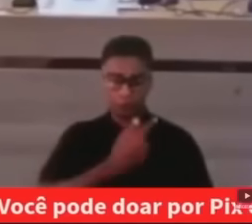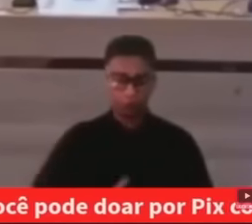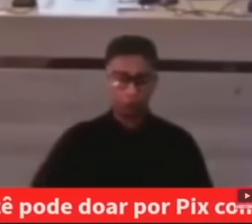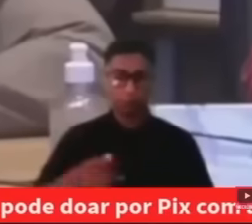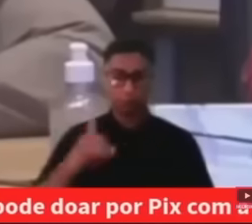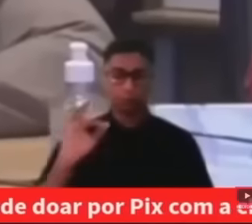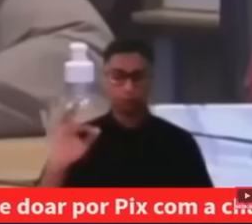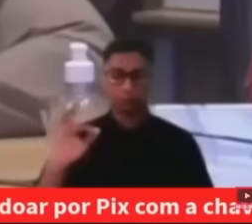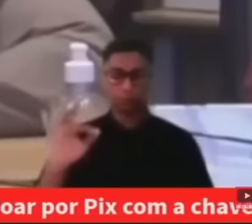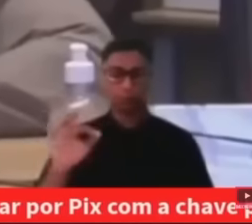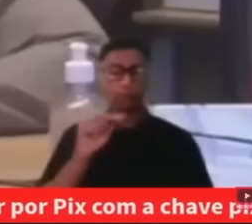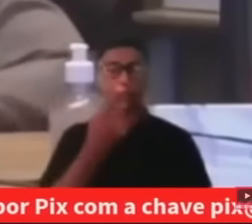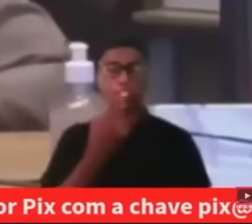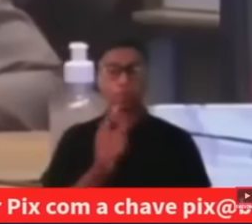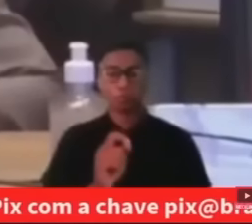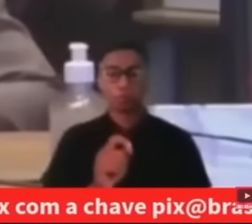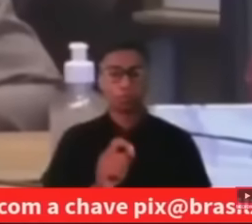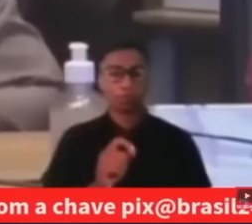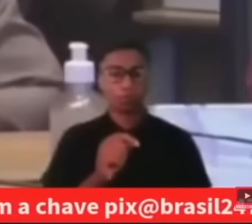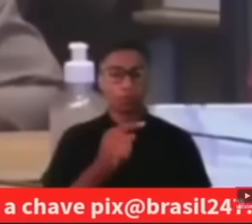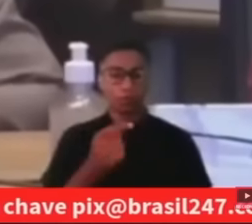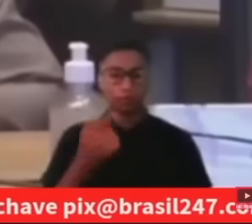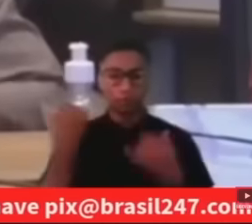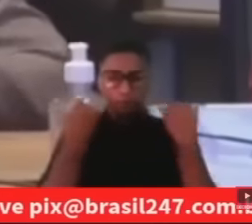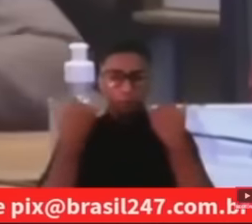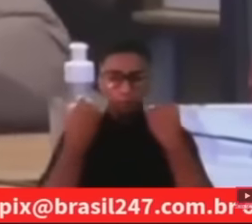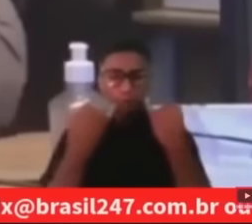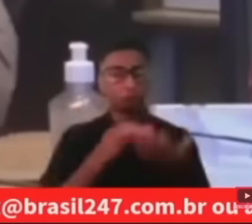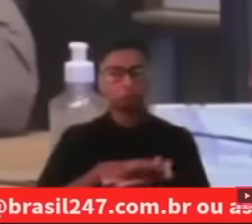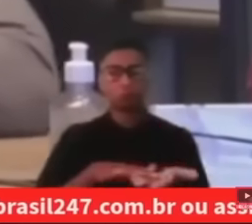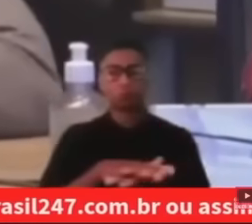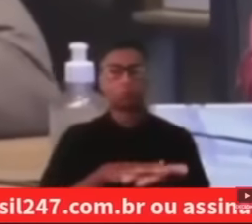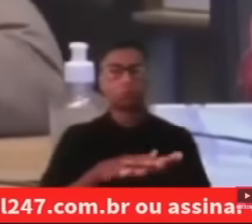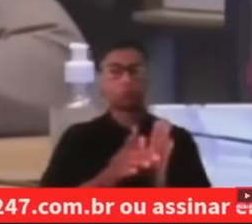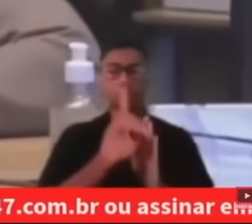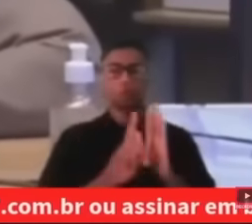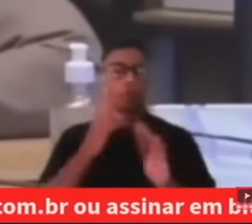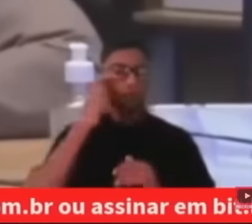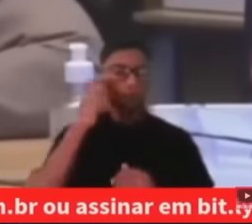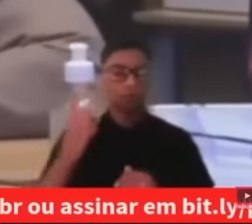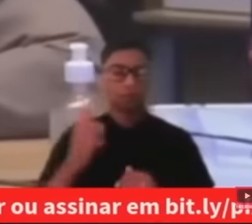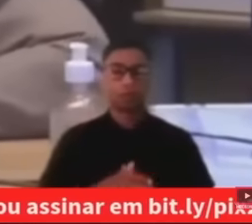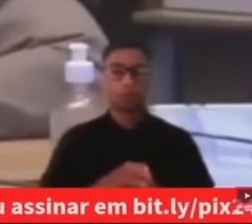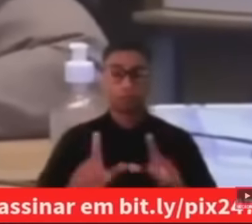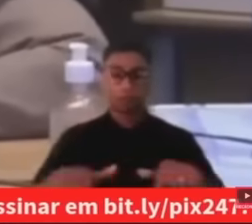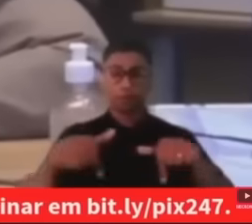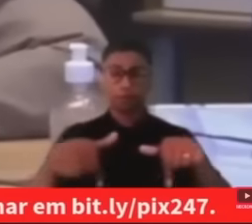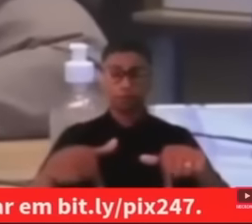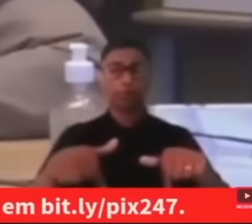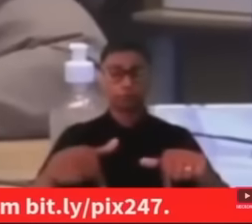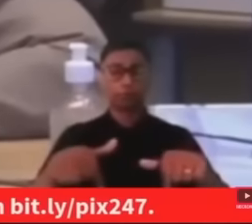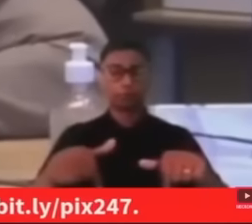Antunes disse que não receber informações da Diretoria de inteligência sobre os atos golpistas e que recebi a